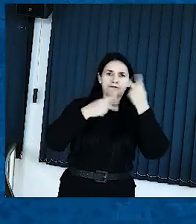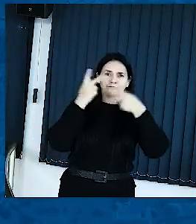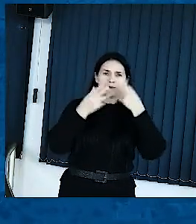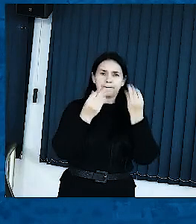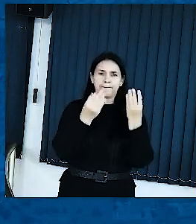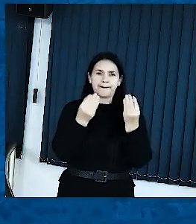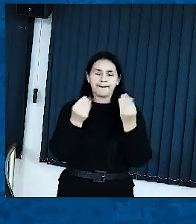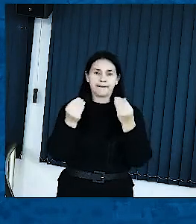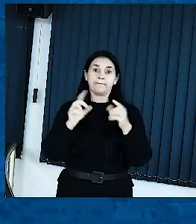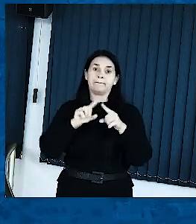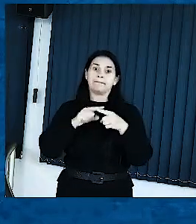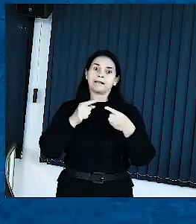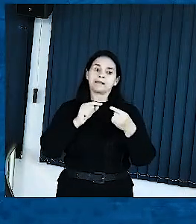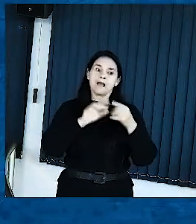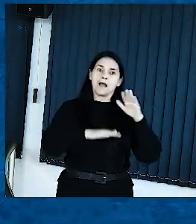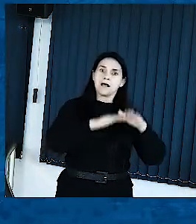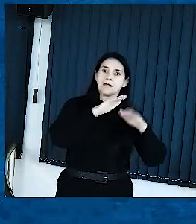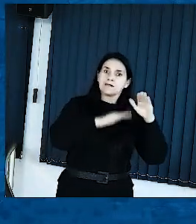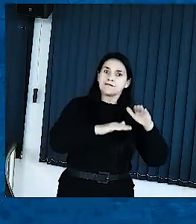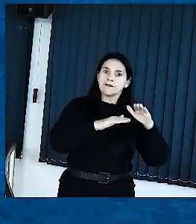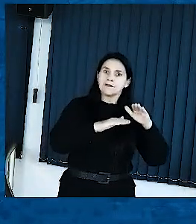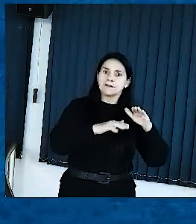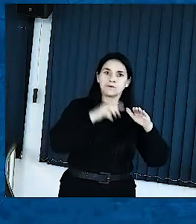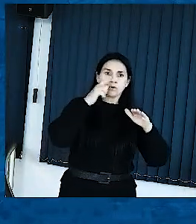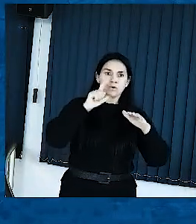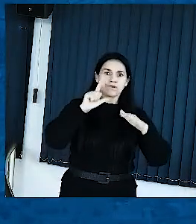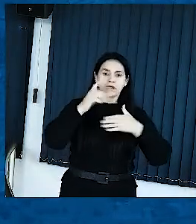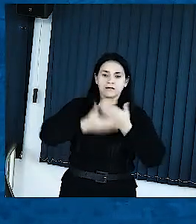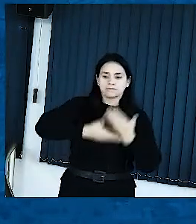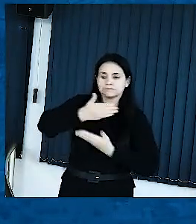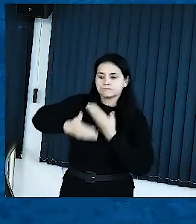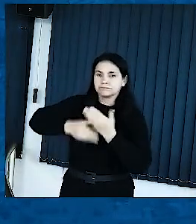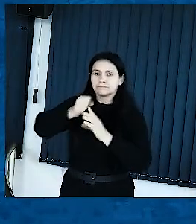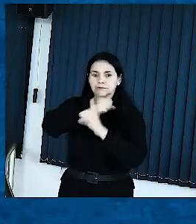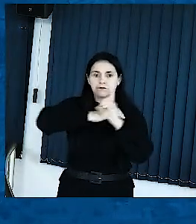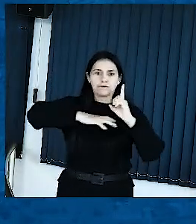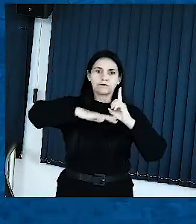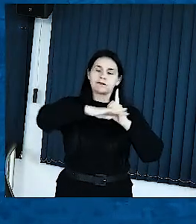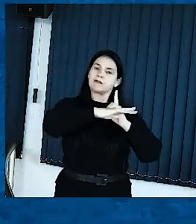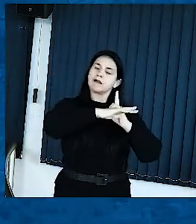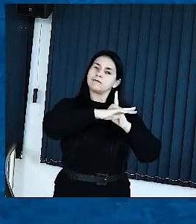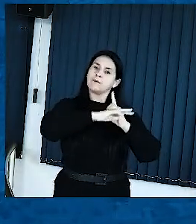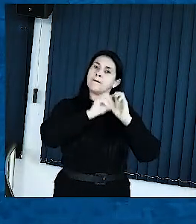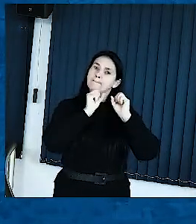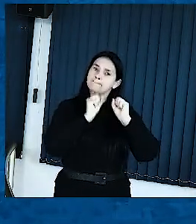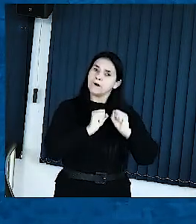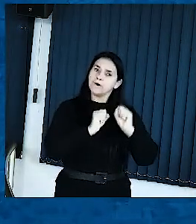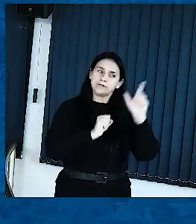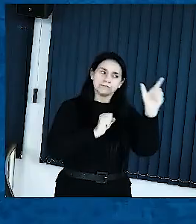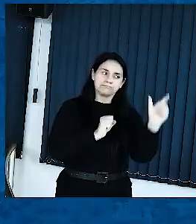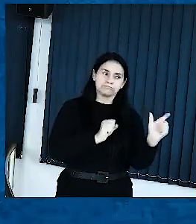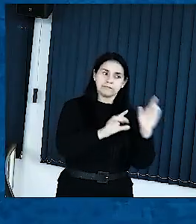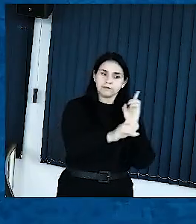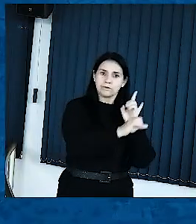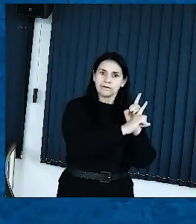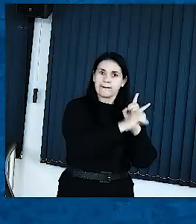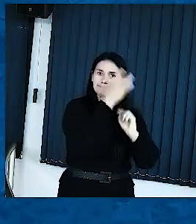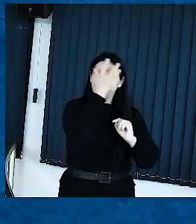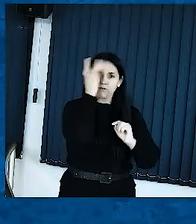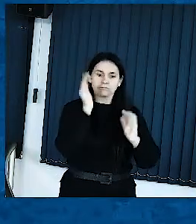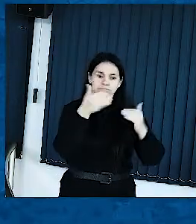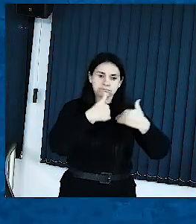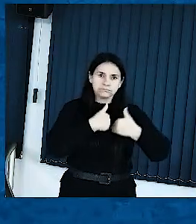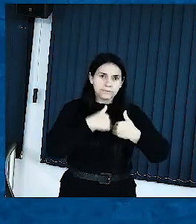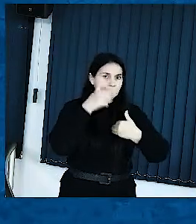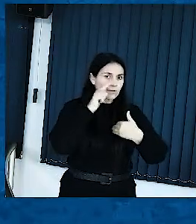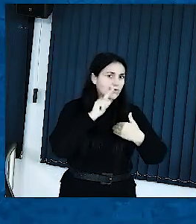muito, mas que muitas vezes não conseguem interagir socialmente. Como vocês vão encontrar pessoas que não sabem conversar, que